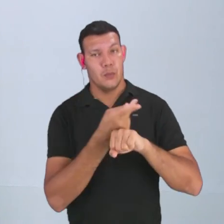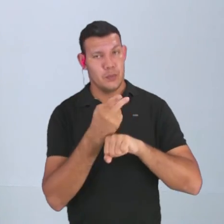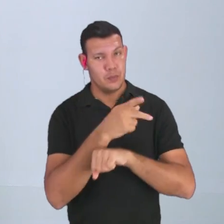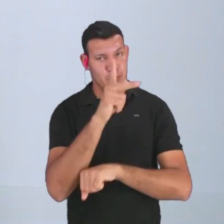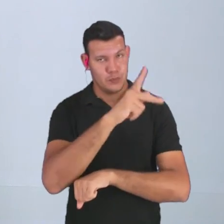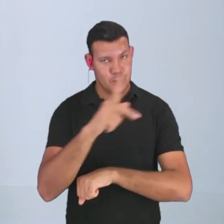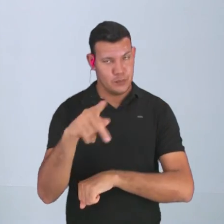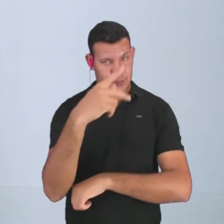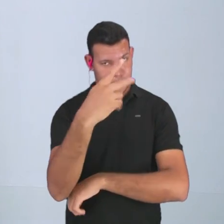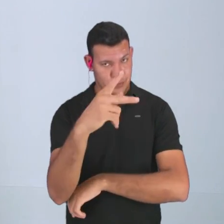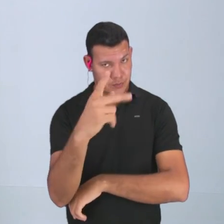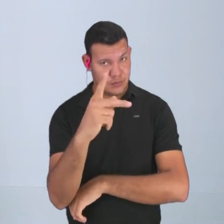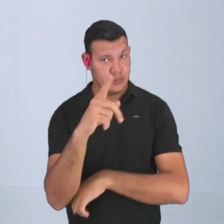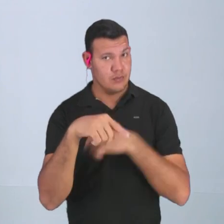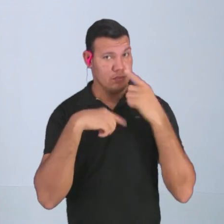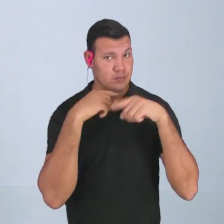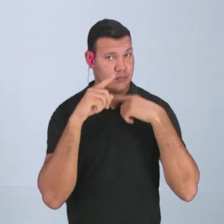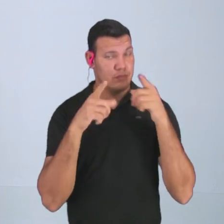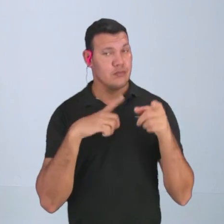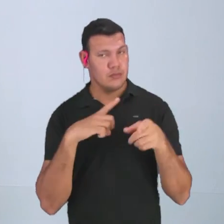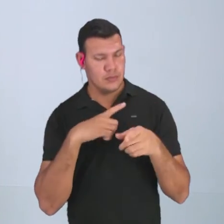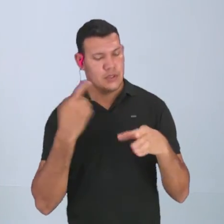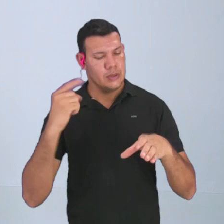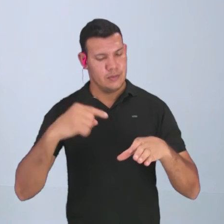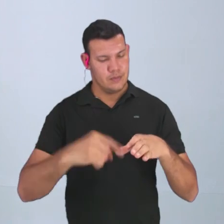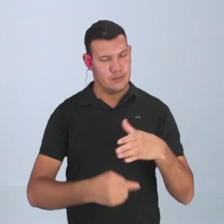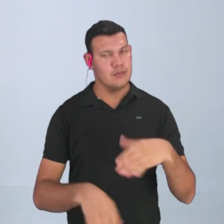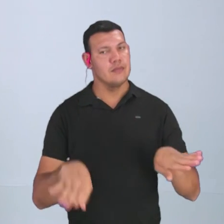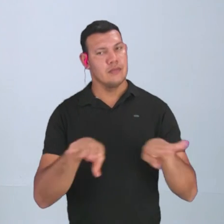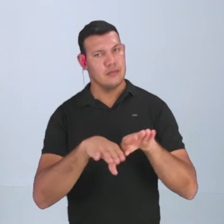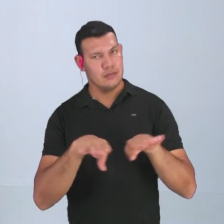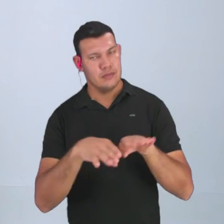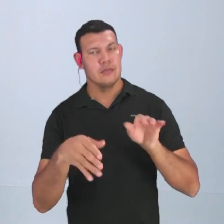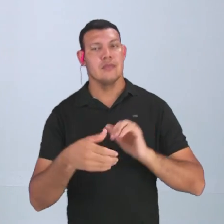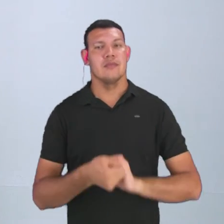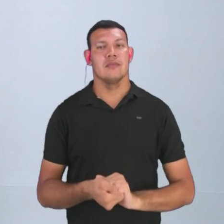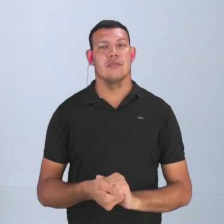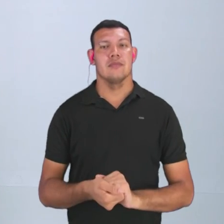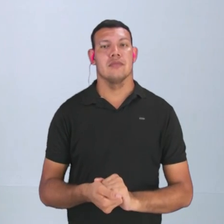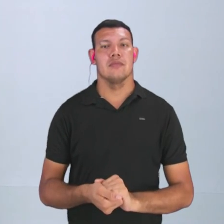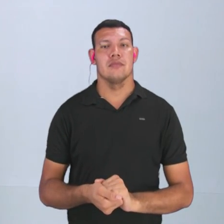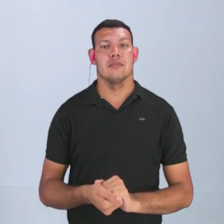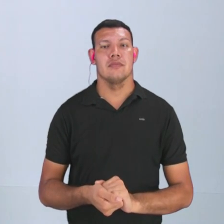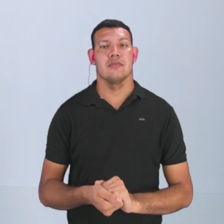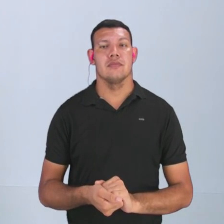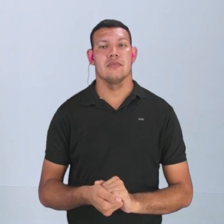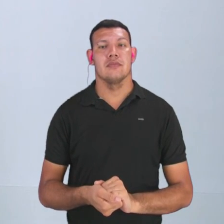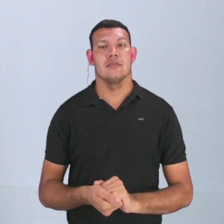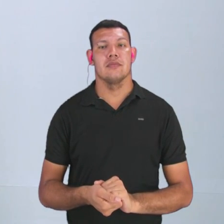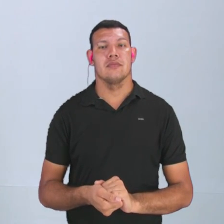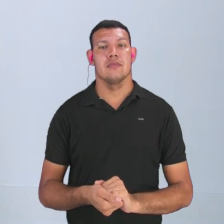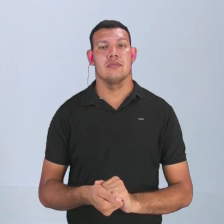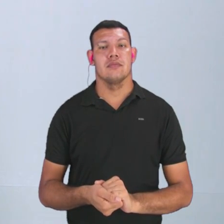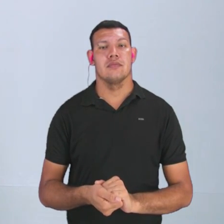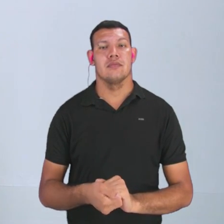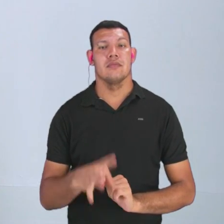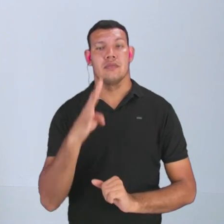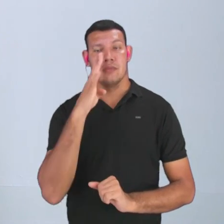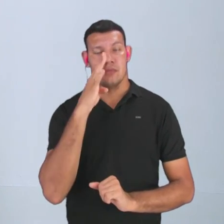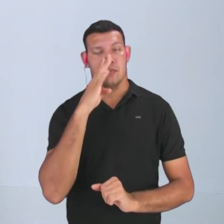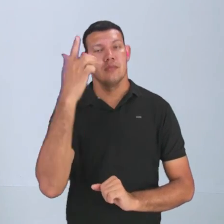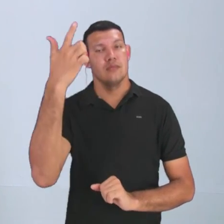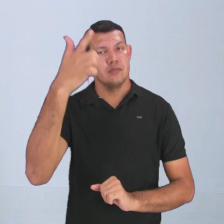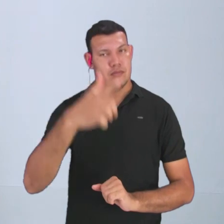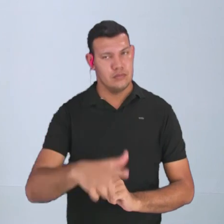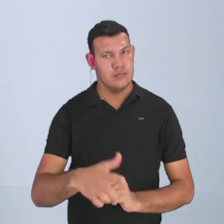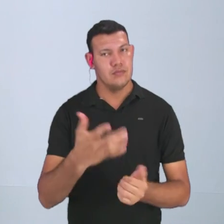procure seu professor para tirar as suas dúvidas e aprofundar sobre essa temática né E também